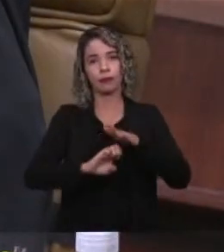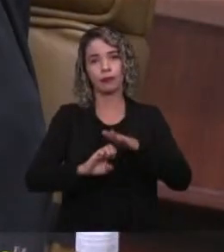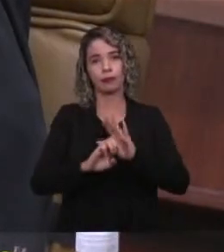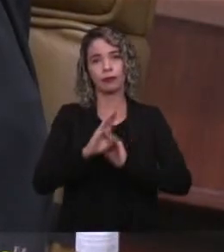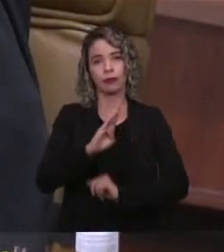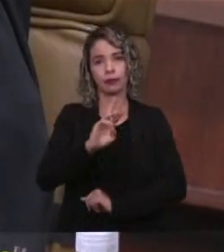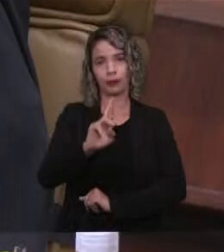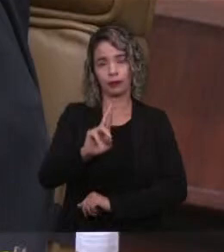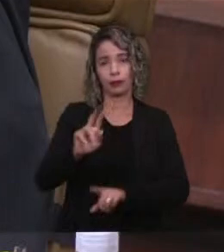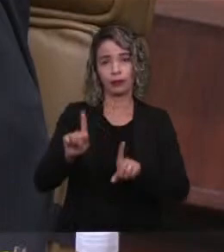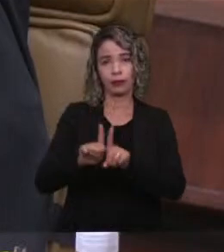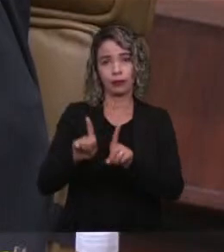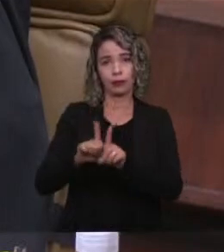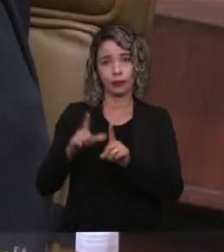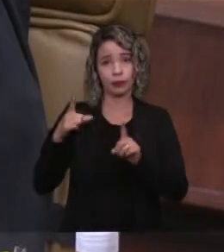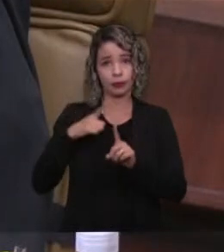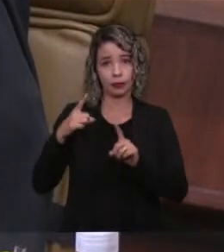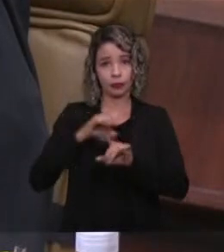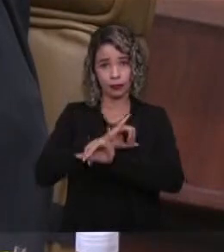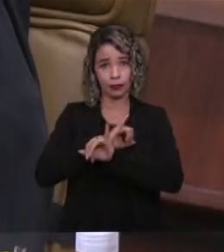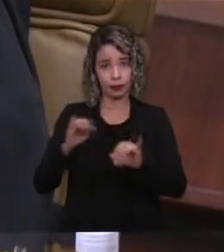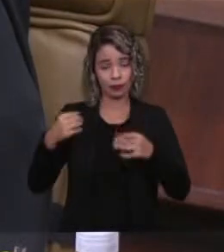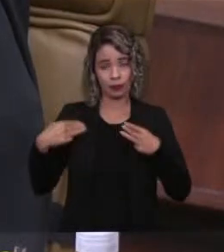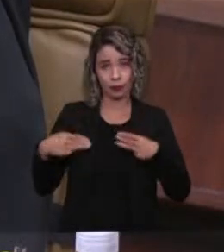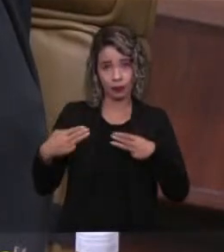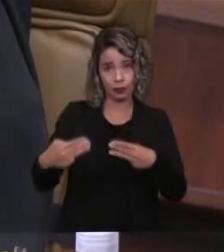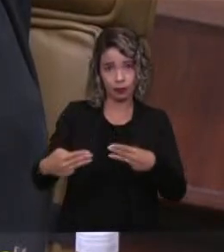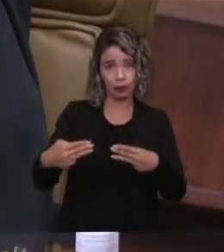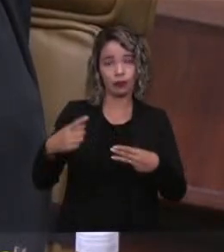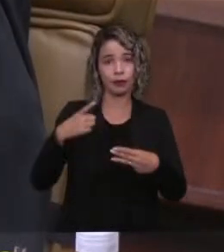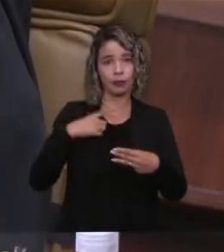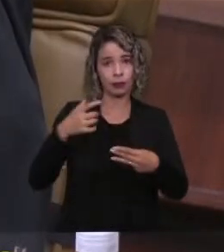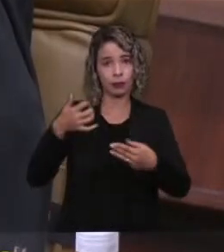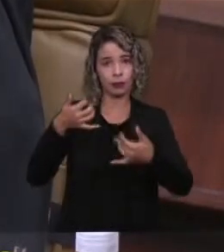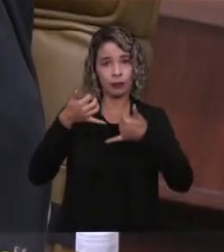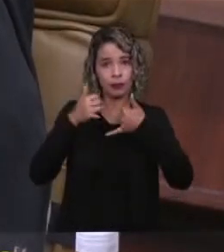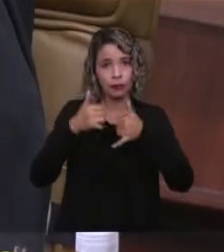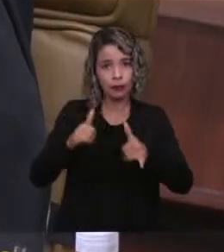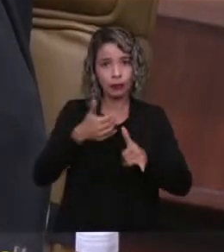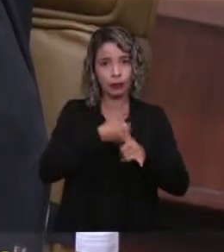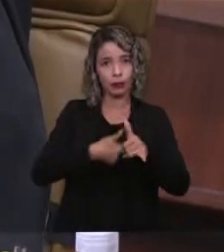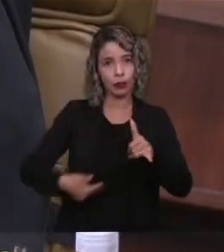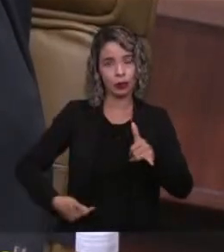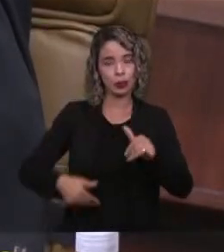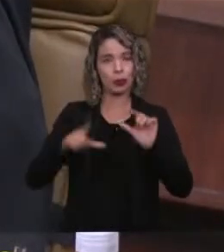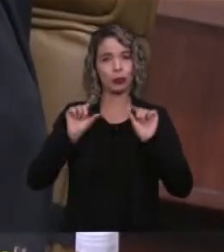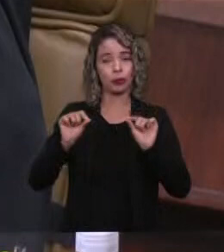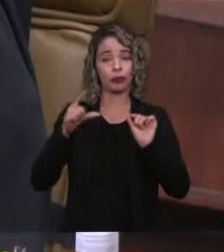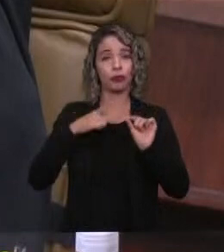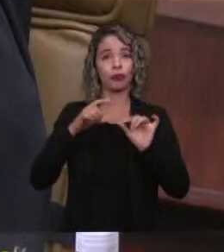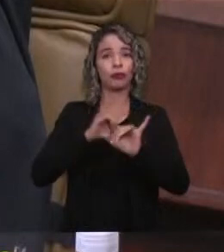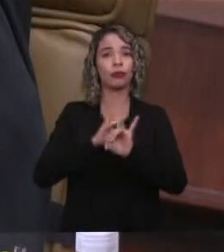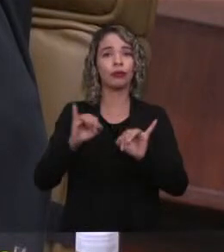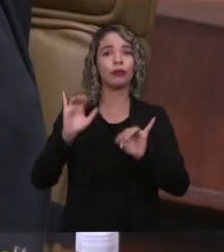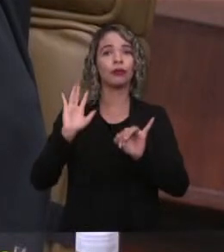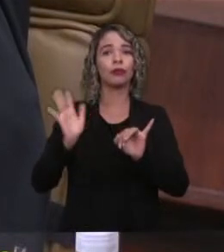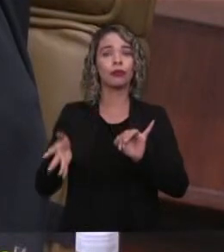do ministro de Minas e Energia pública à imprensa de que